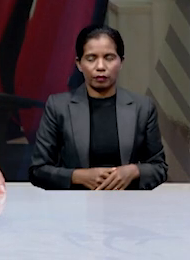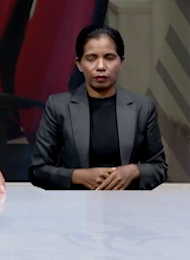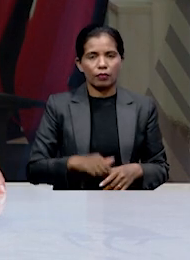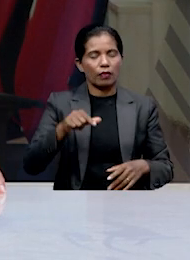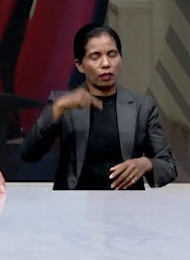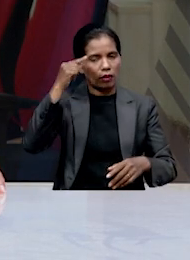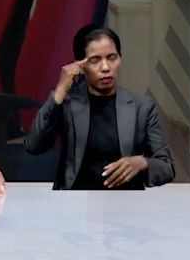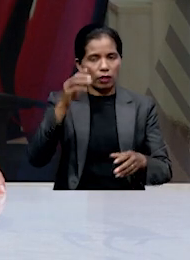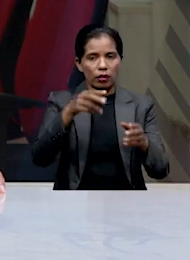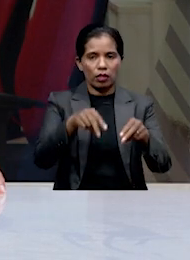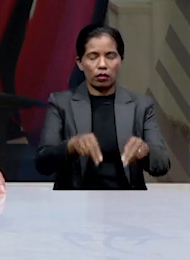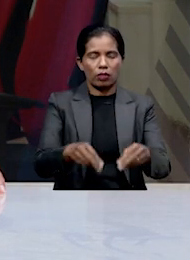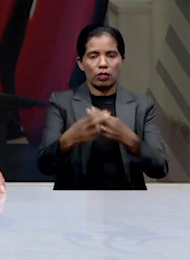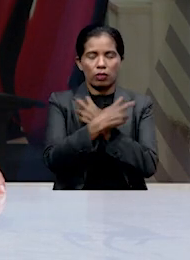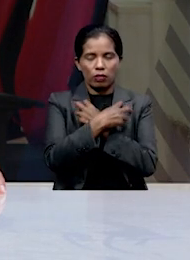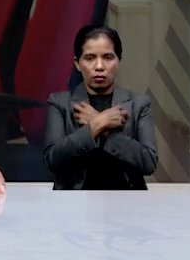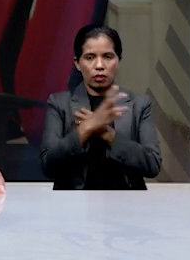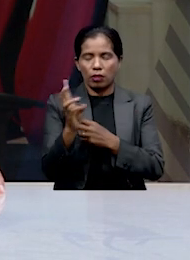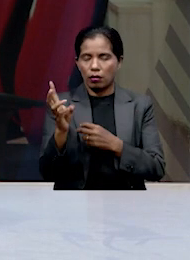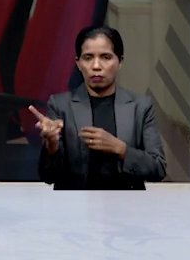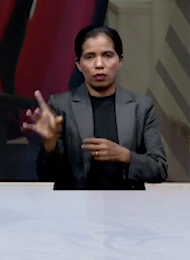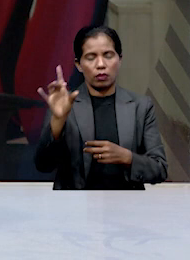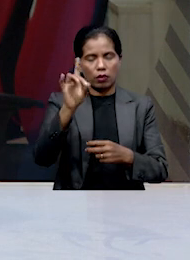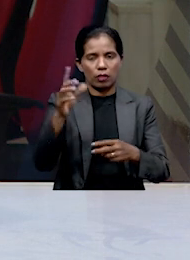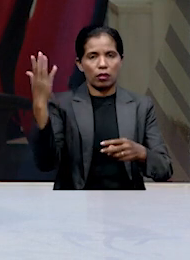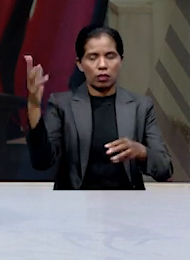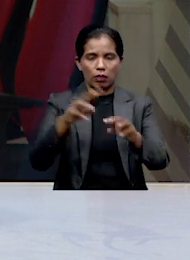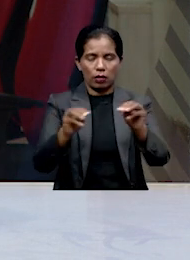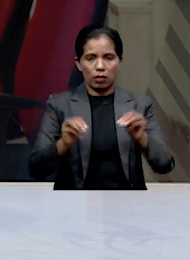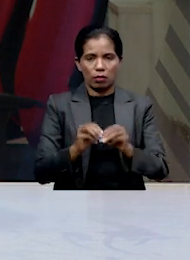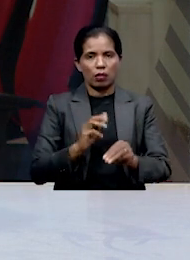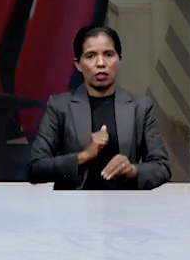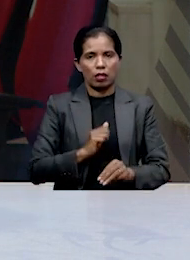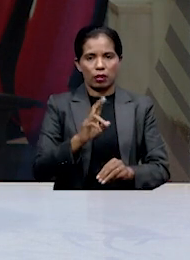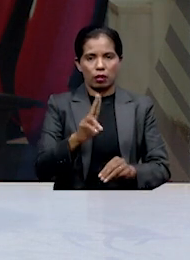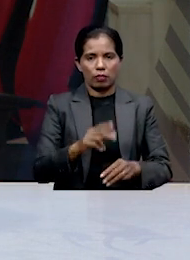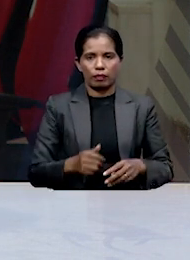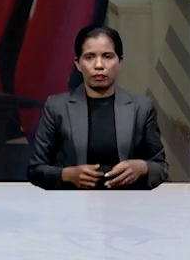Governo halotou na restus mortal no Restinualo e no município Aileu.